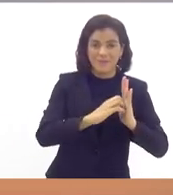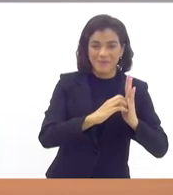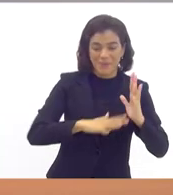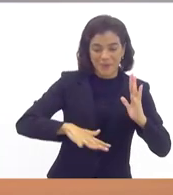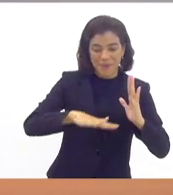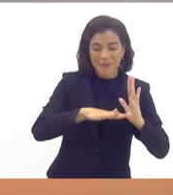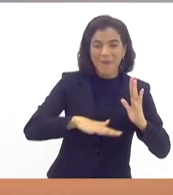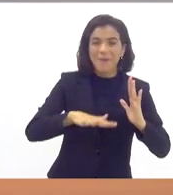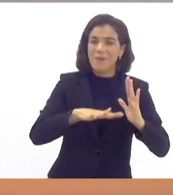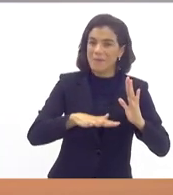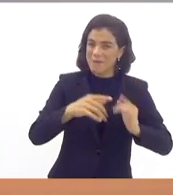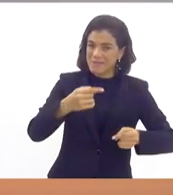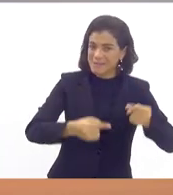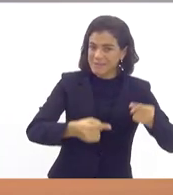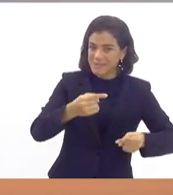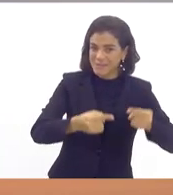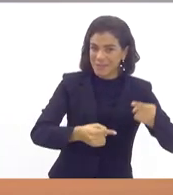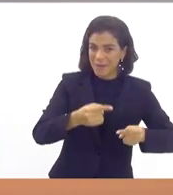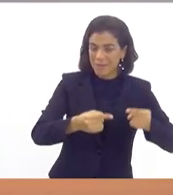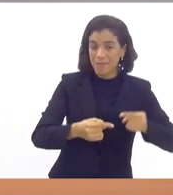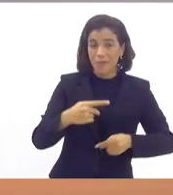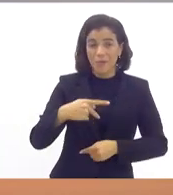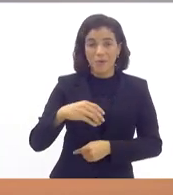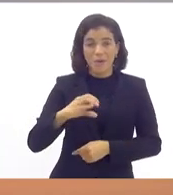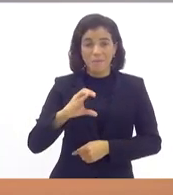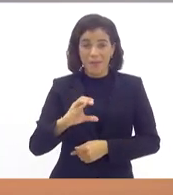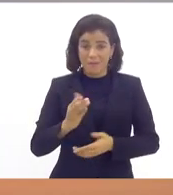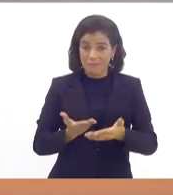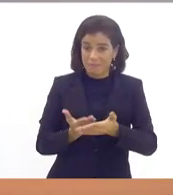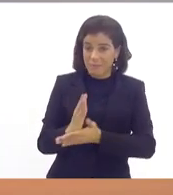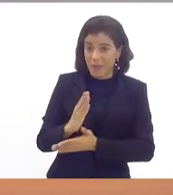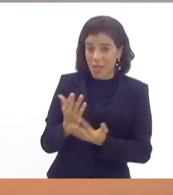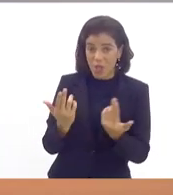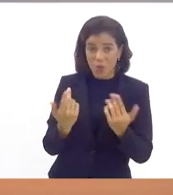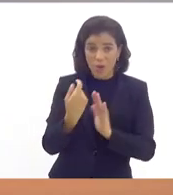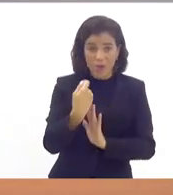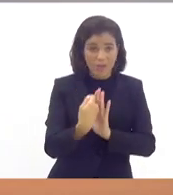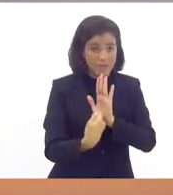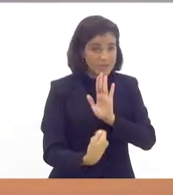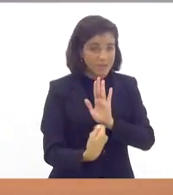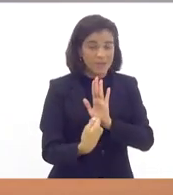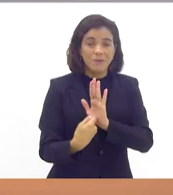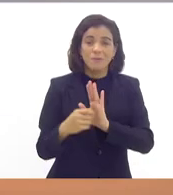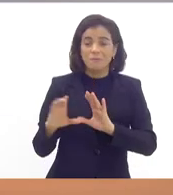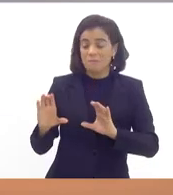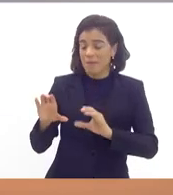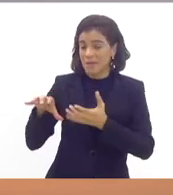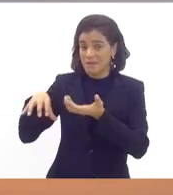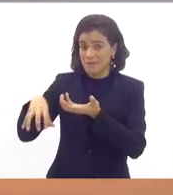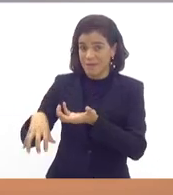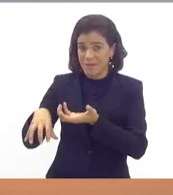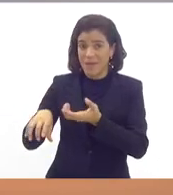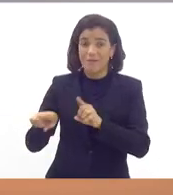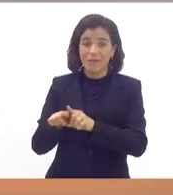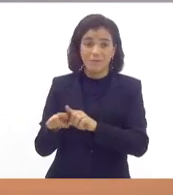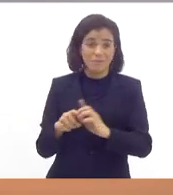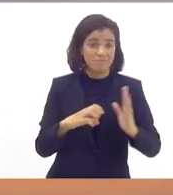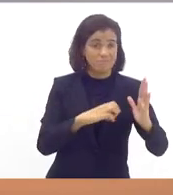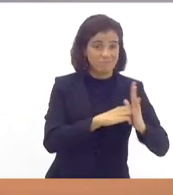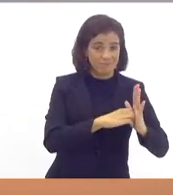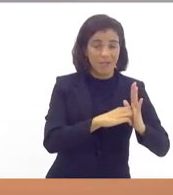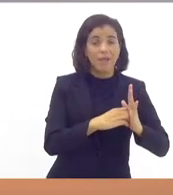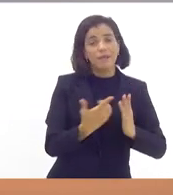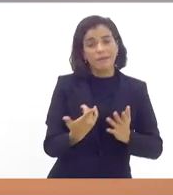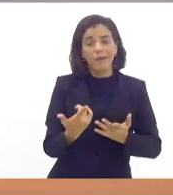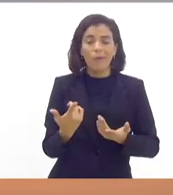discussão no Senado Federal. Uma PEC, para ser aprovada, tem que ter a mesma redação aprovada pelo Senado e pela Câmara. É diferente de um projeto de lei